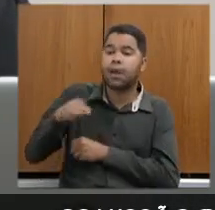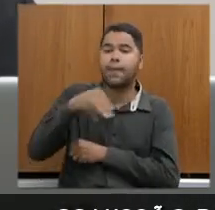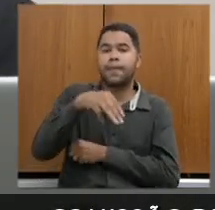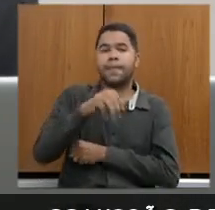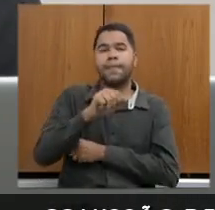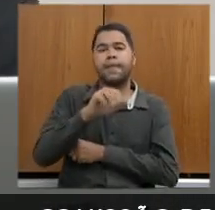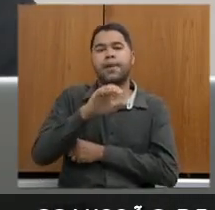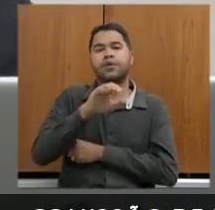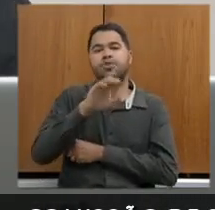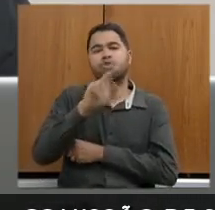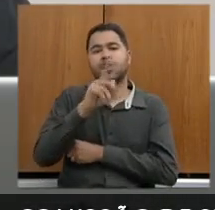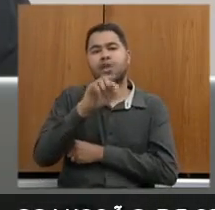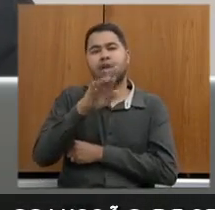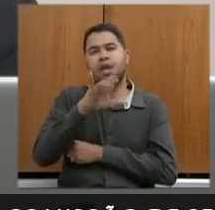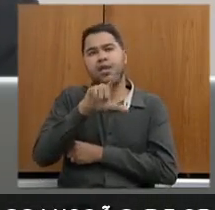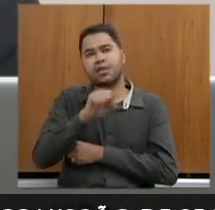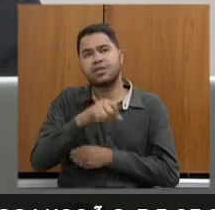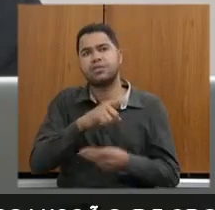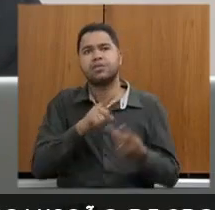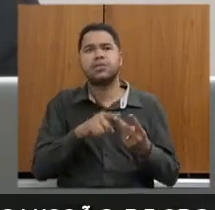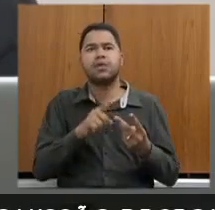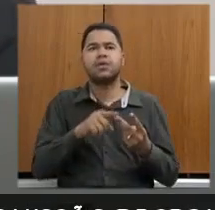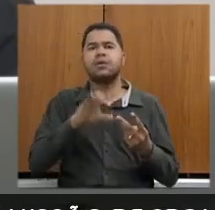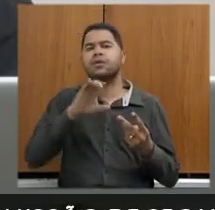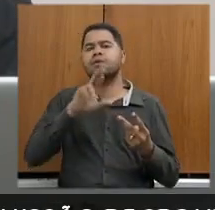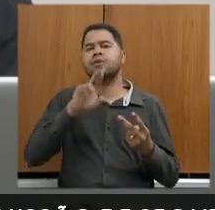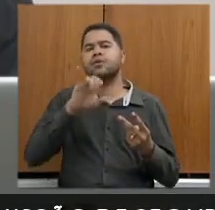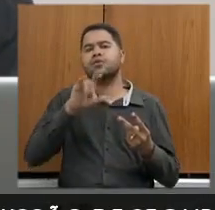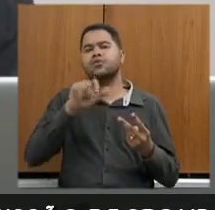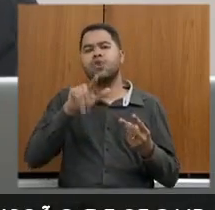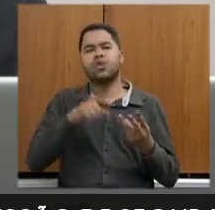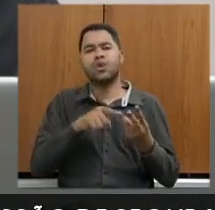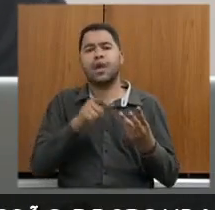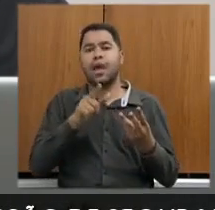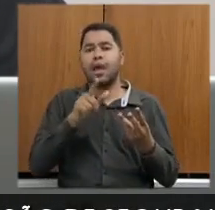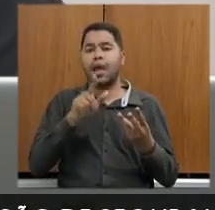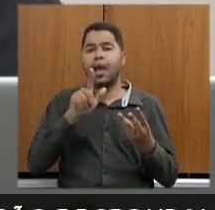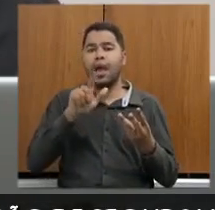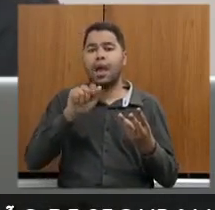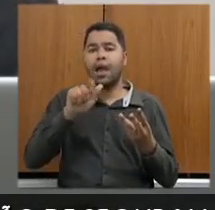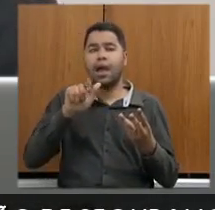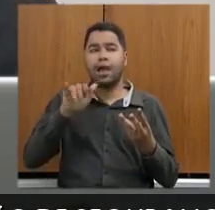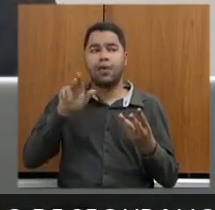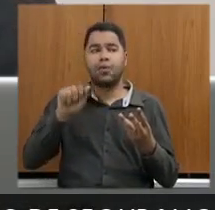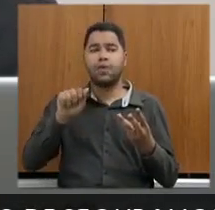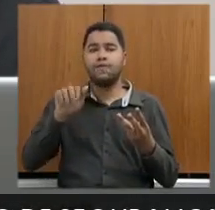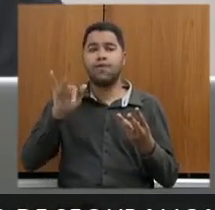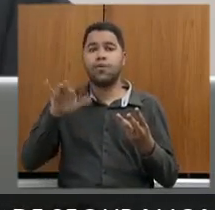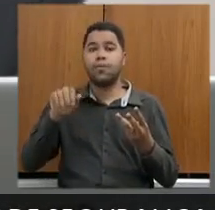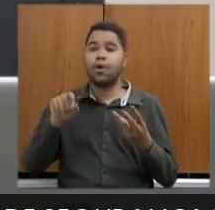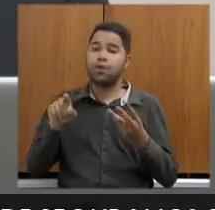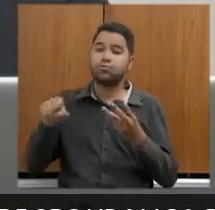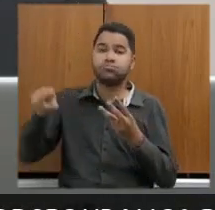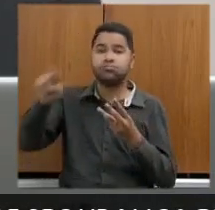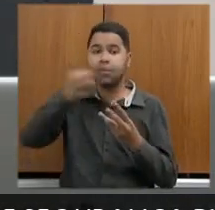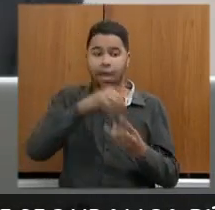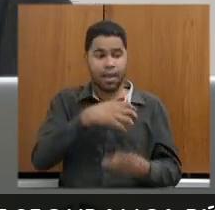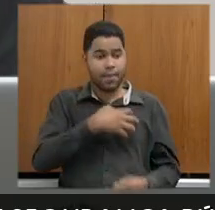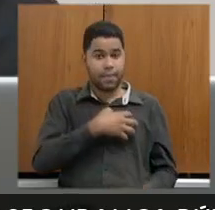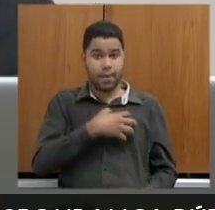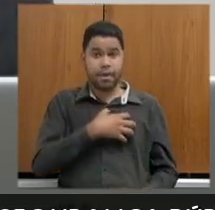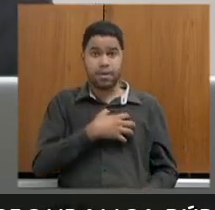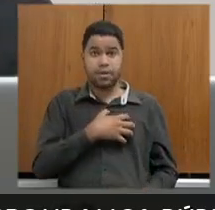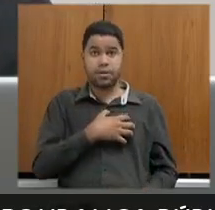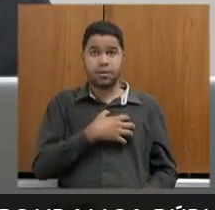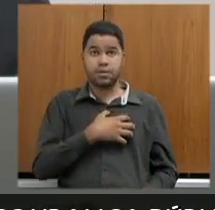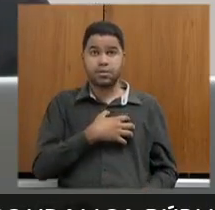Machacalis Pavão é crisólita Águas Formosas então passando dentro da Bahia o ferro